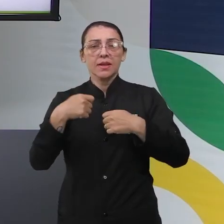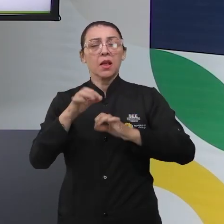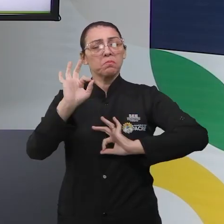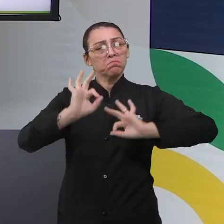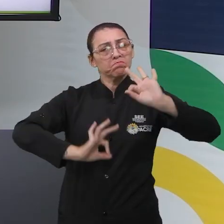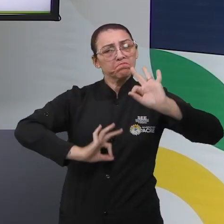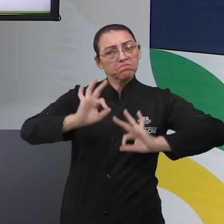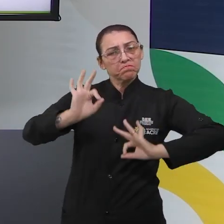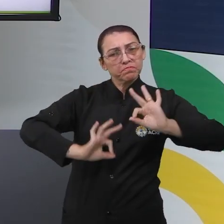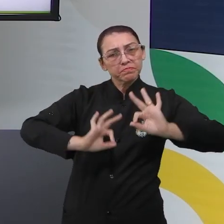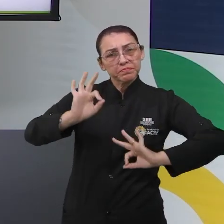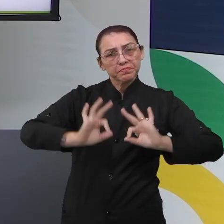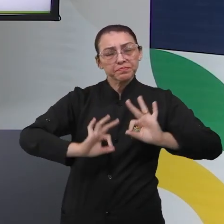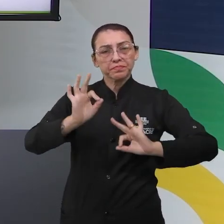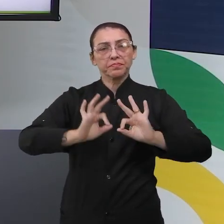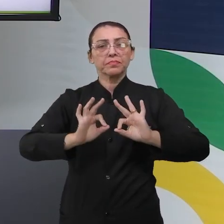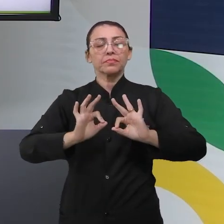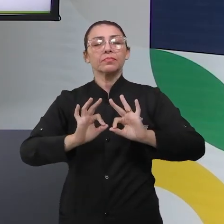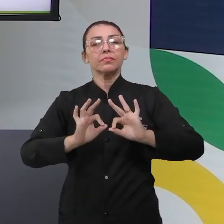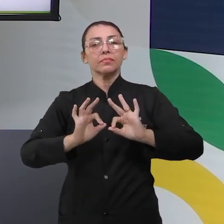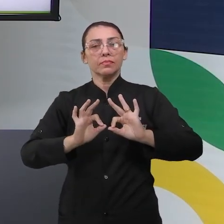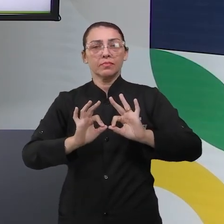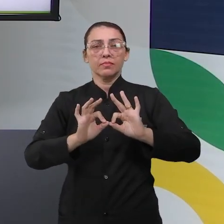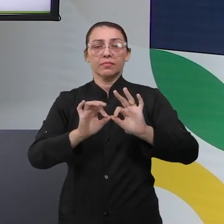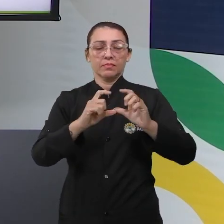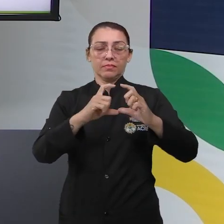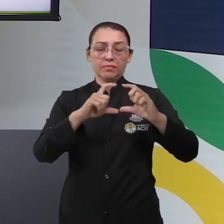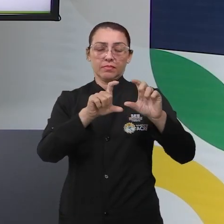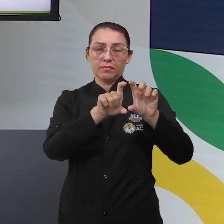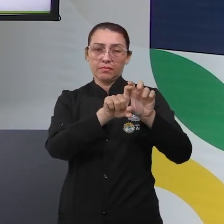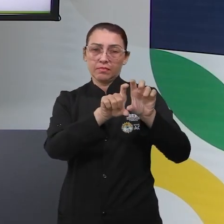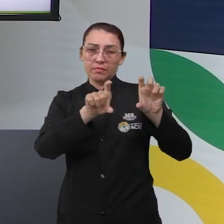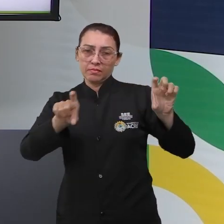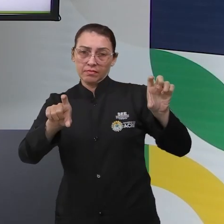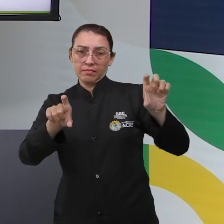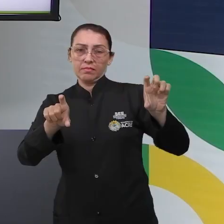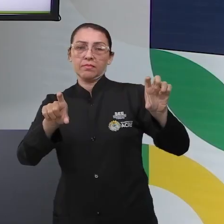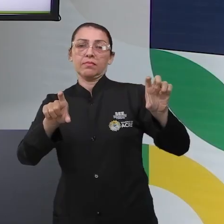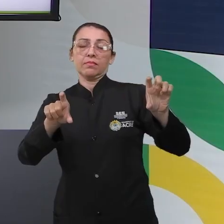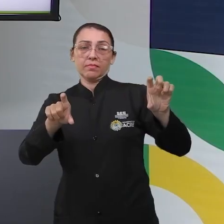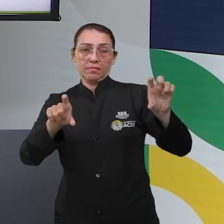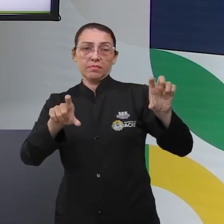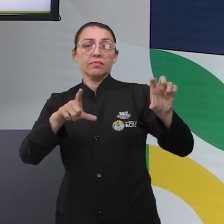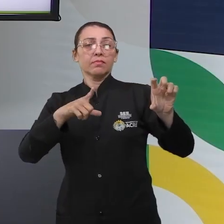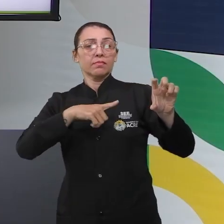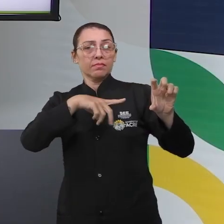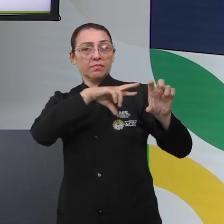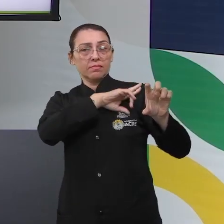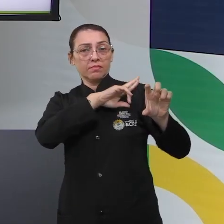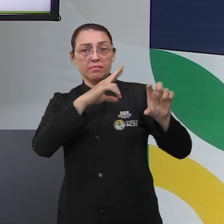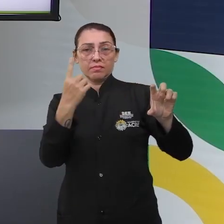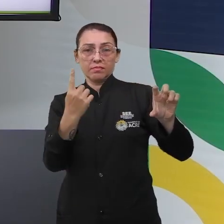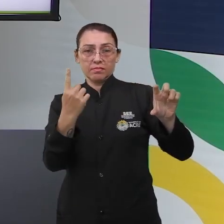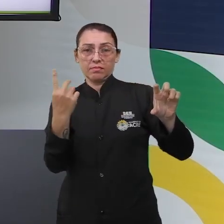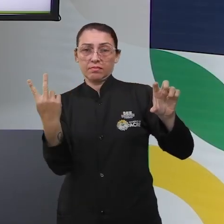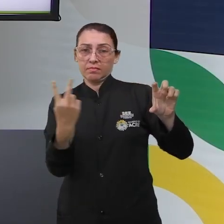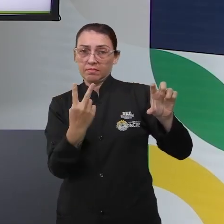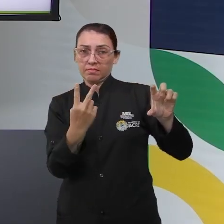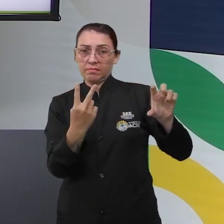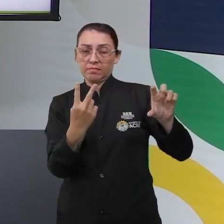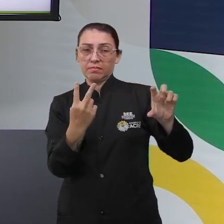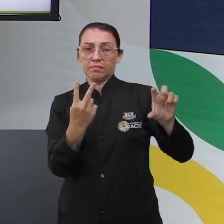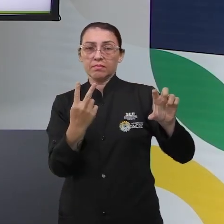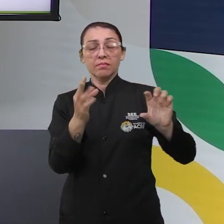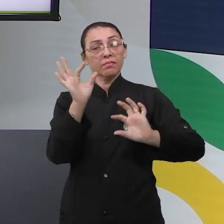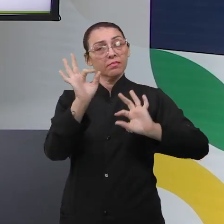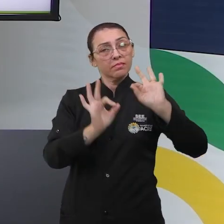reformular nesse caso aqui, reformular esse parágrafo para que ele atenda à competência 1 e à competência 2, que é o